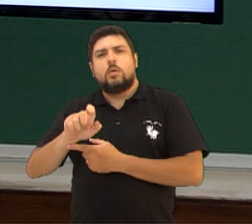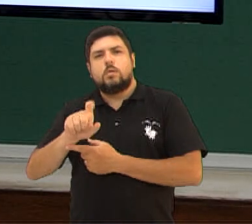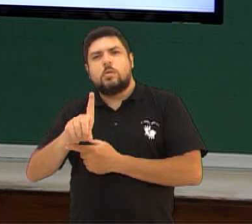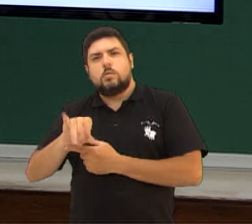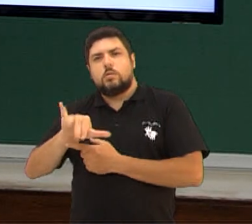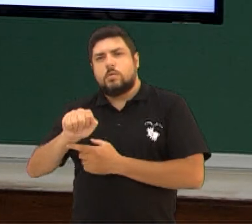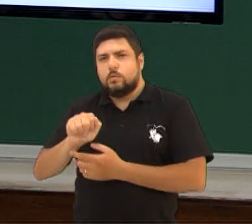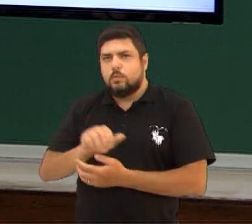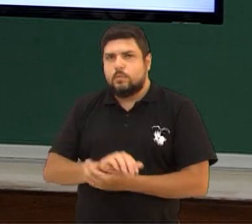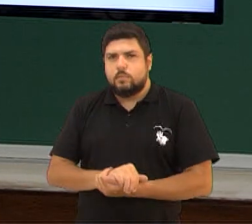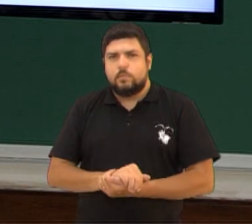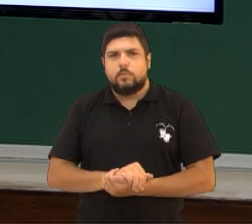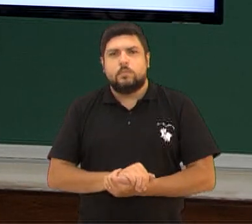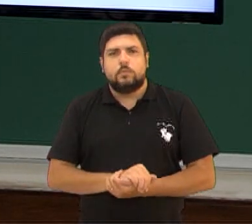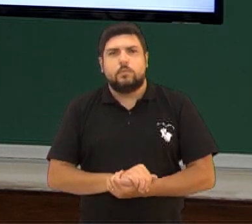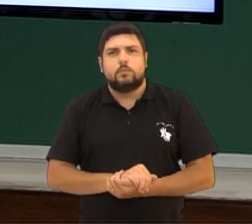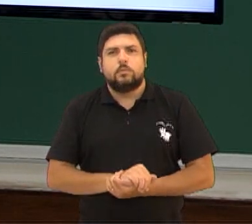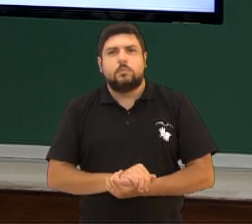Ok?